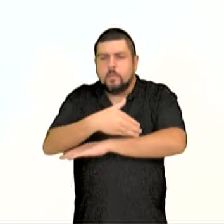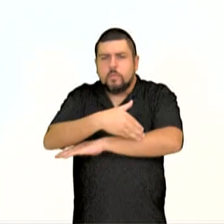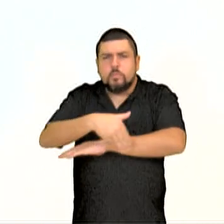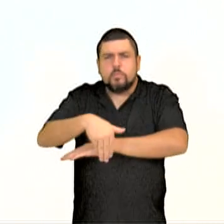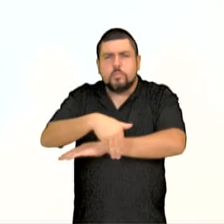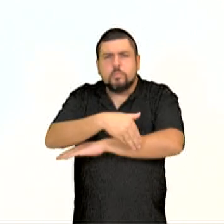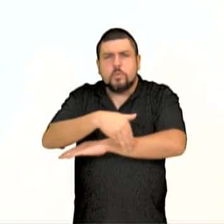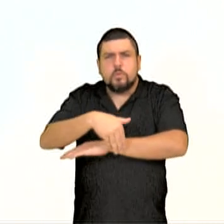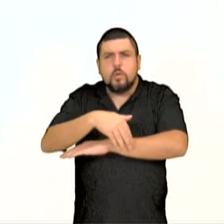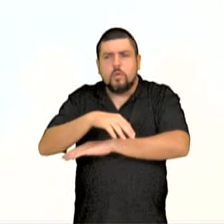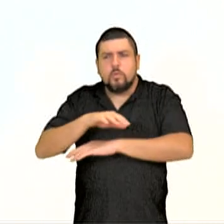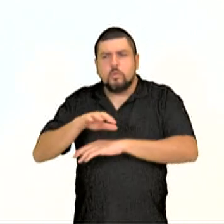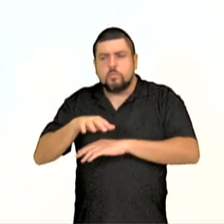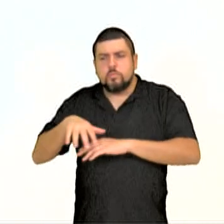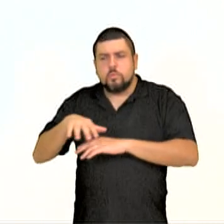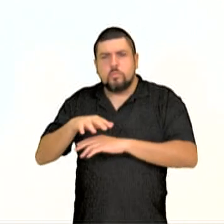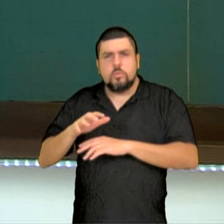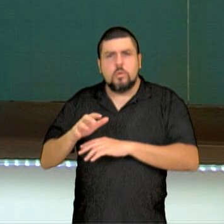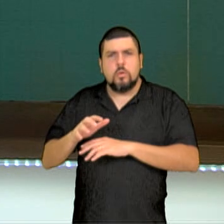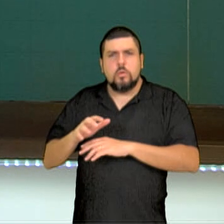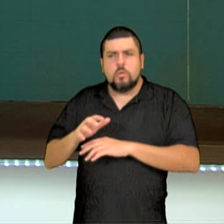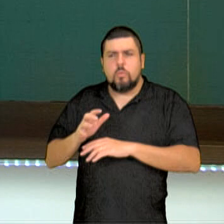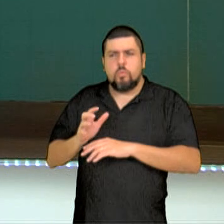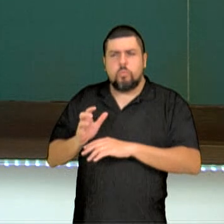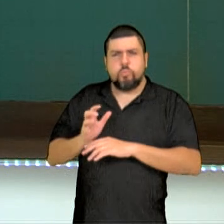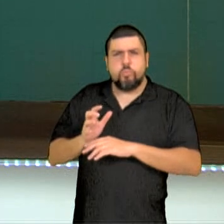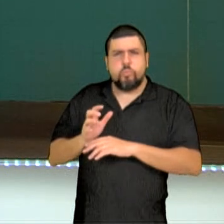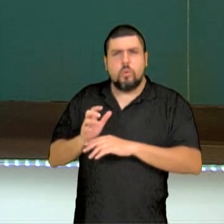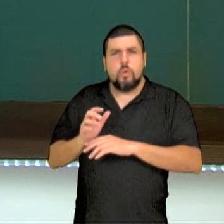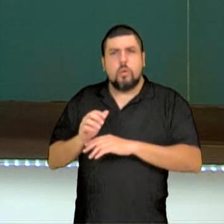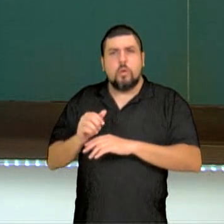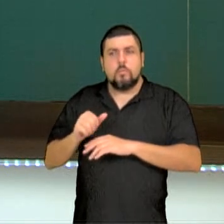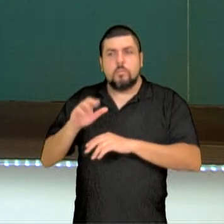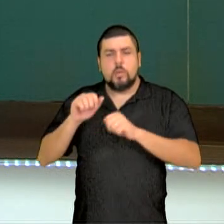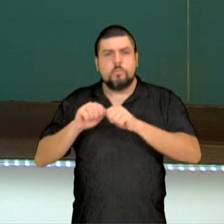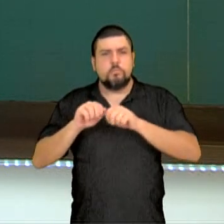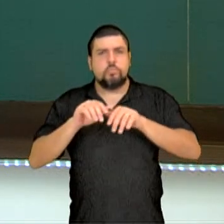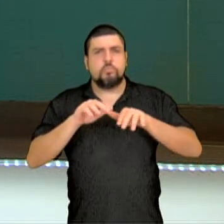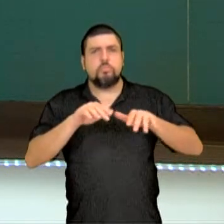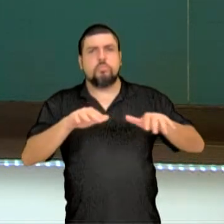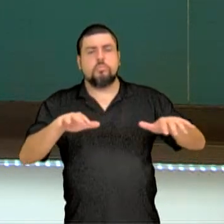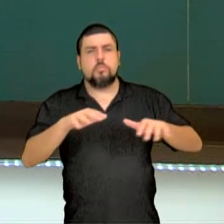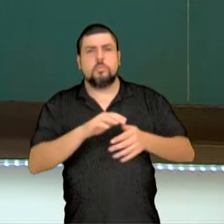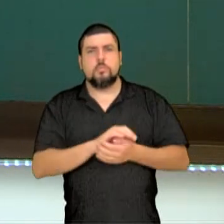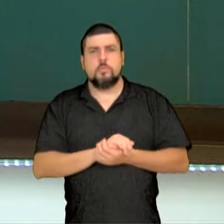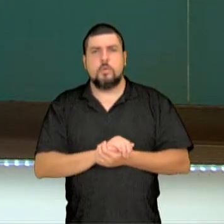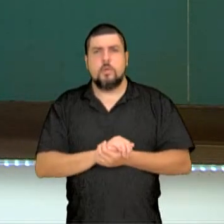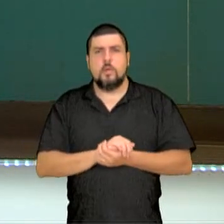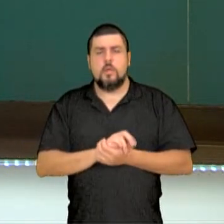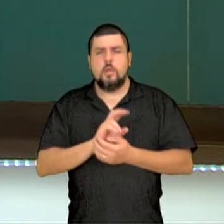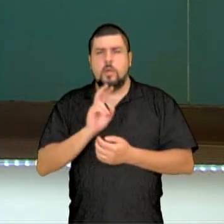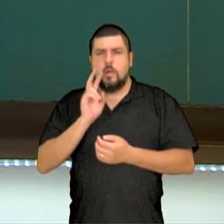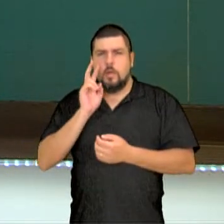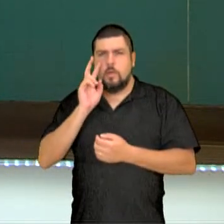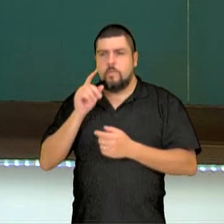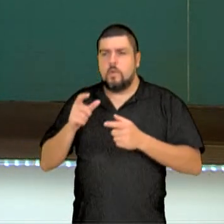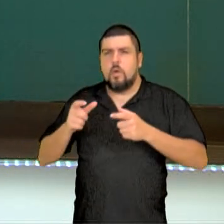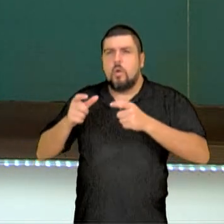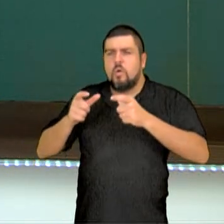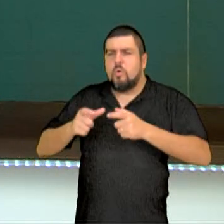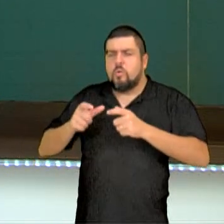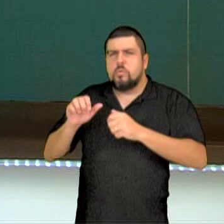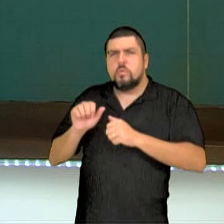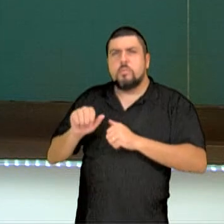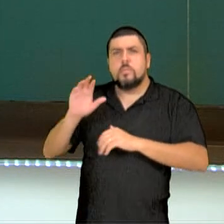que quer dizer do meio mais abastado? Então, ele viu onde eram os locais em que as pessoas estavam, que tinha mais fluxo de dança ali, de